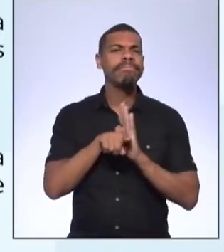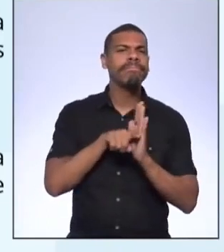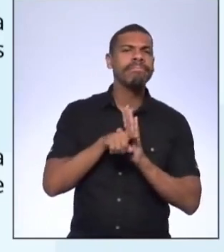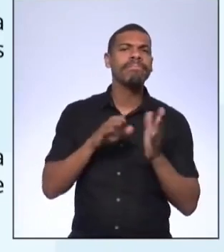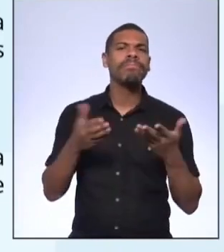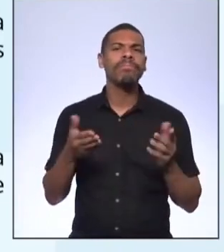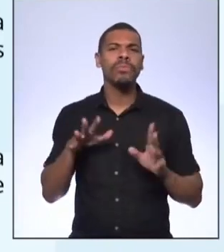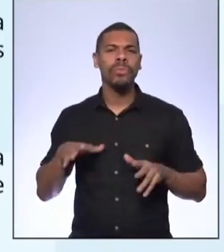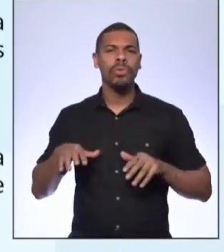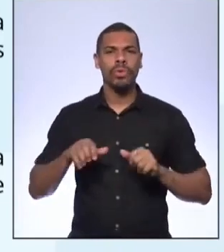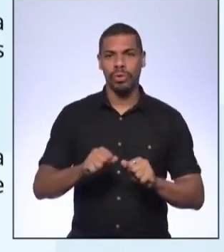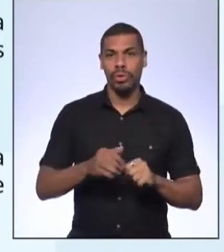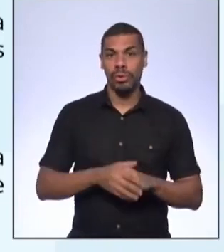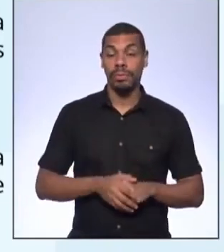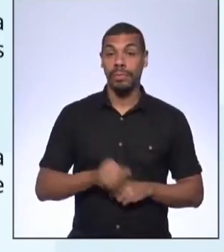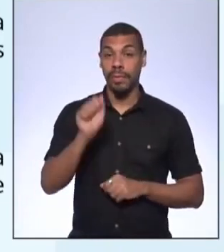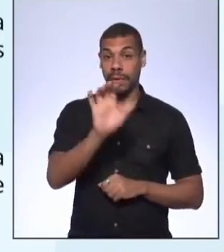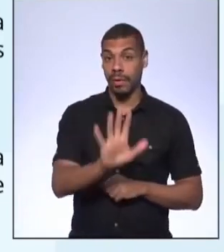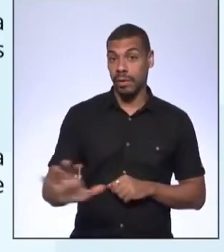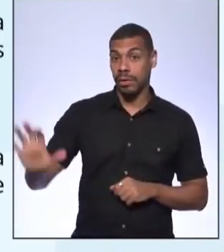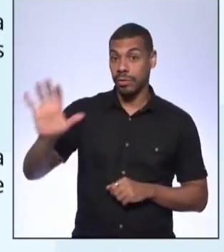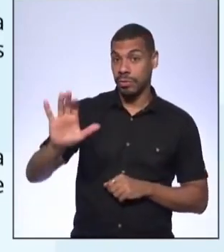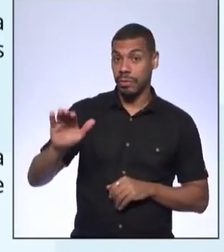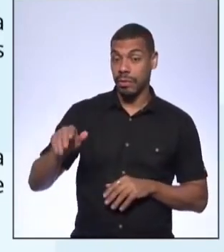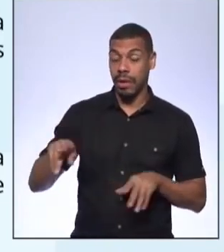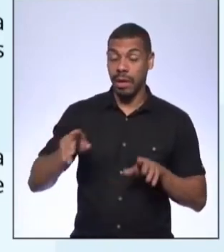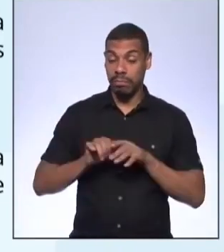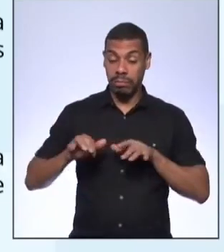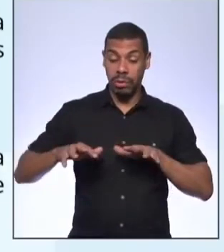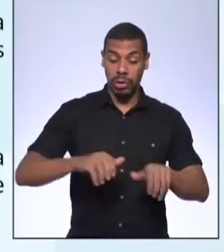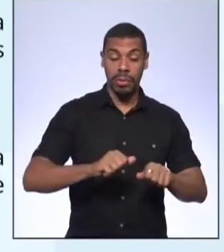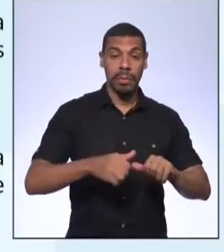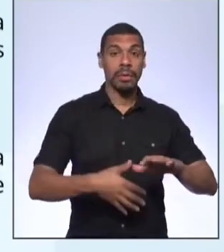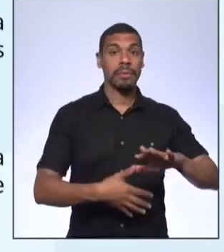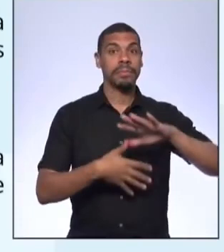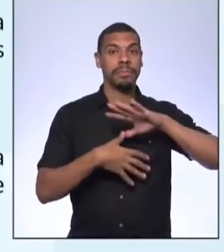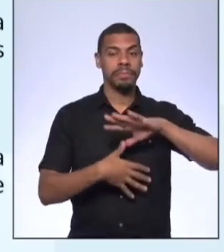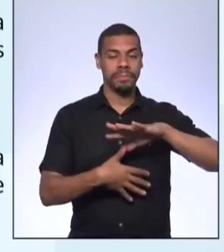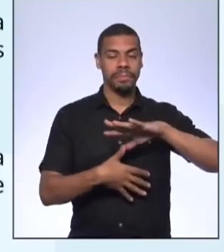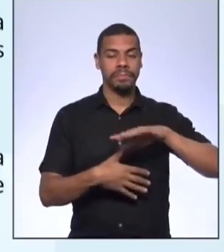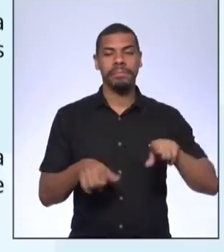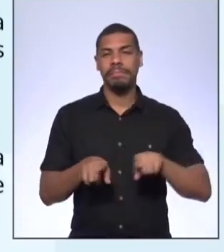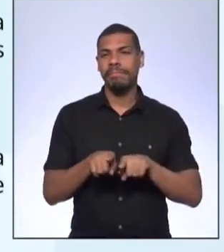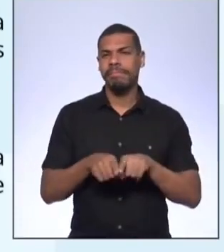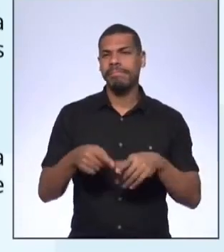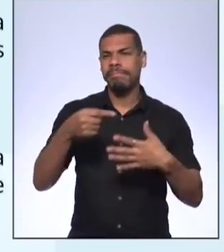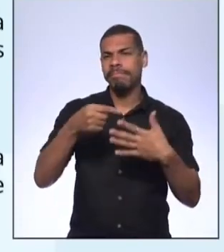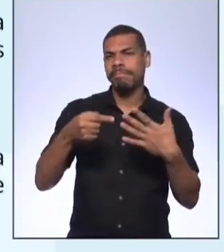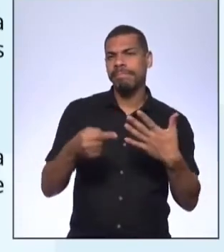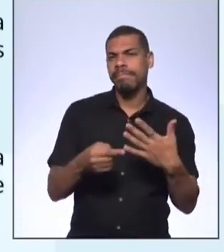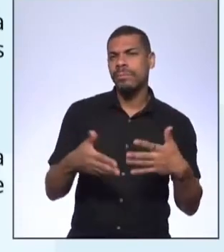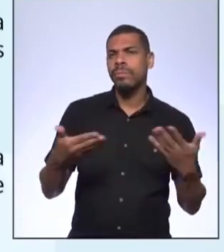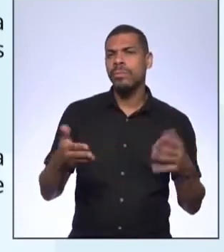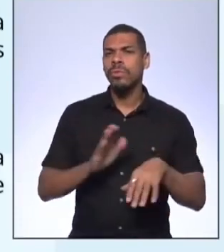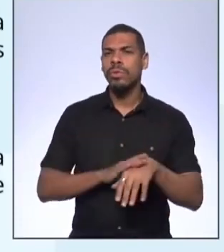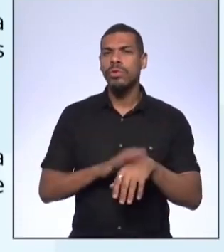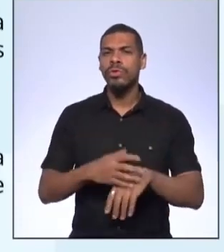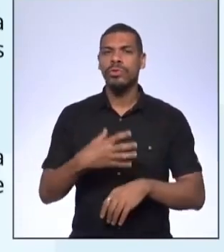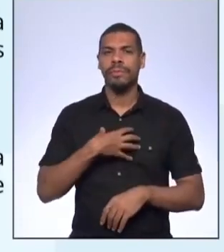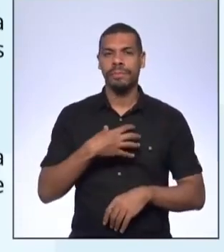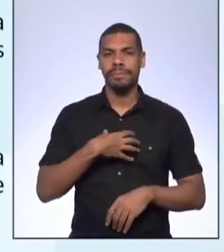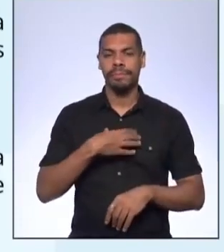da conquista europeia da América para as populações ameríndias e identificar as principais formas